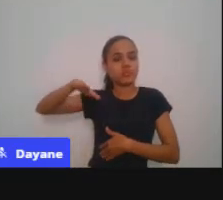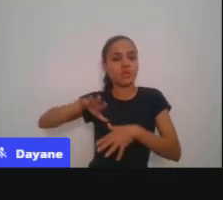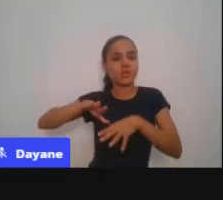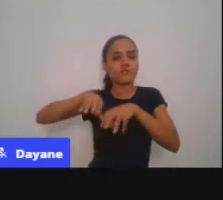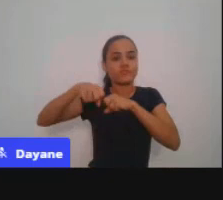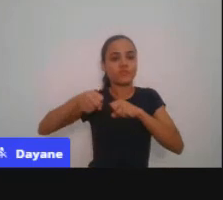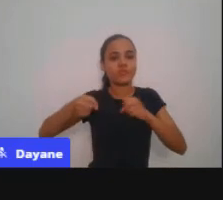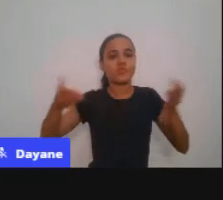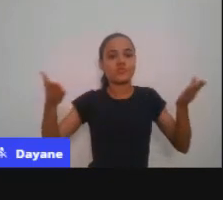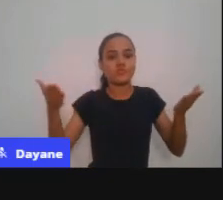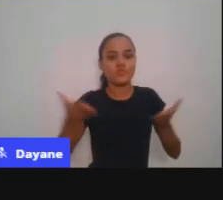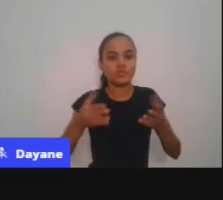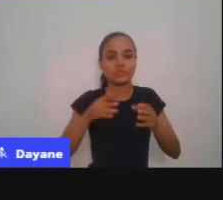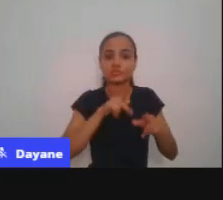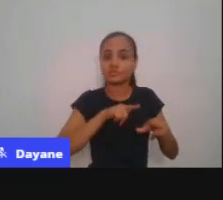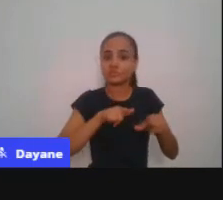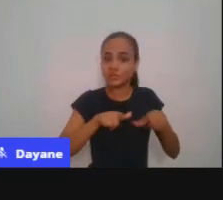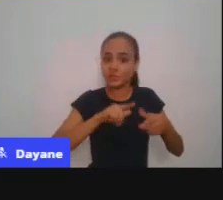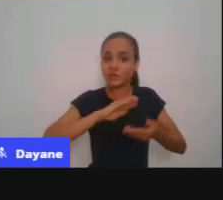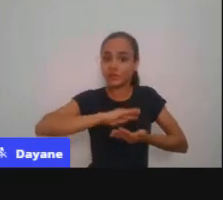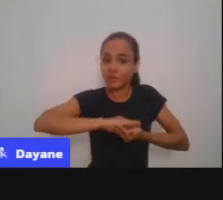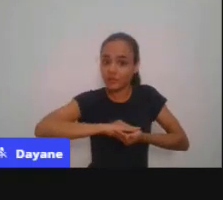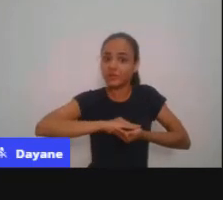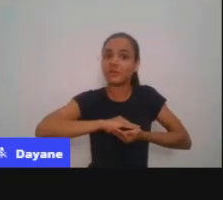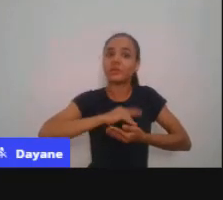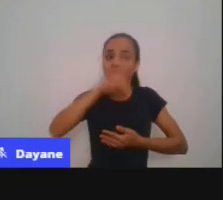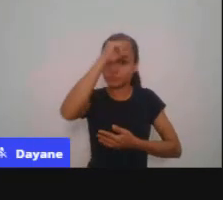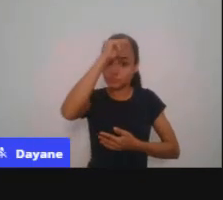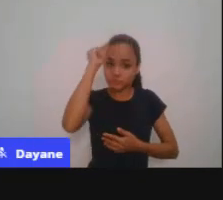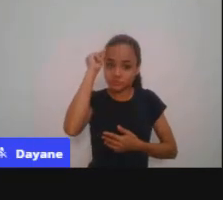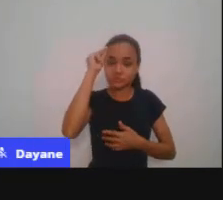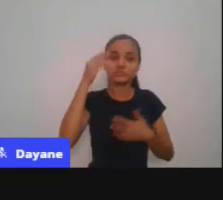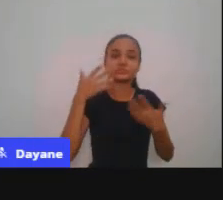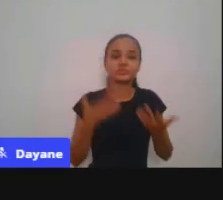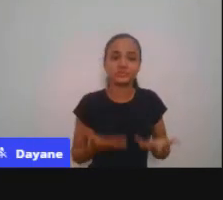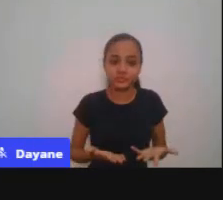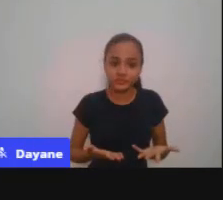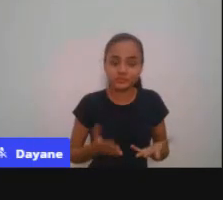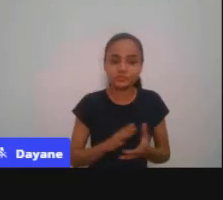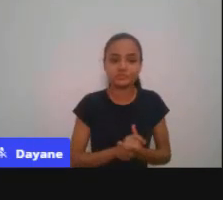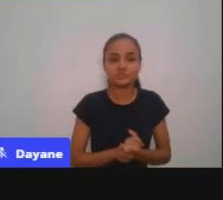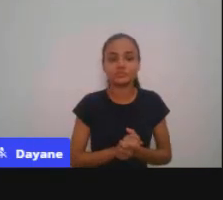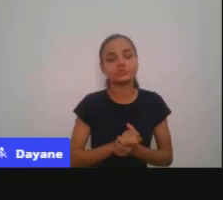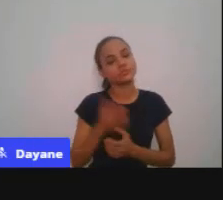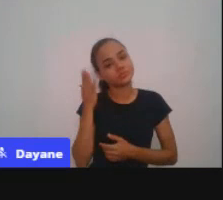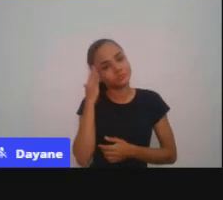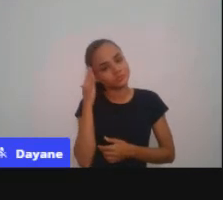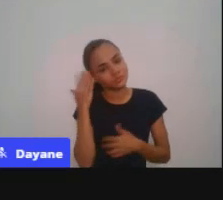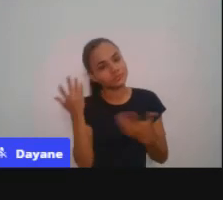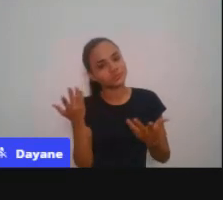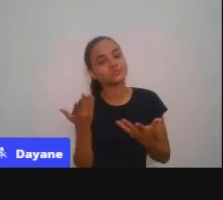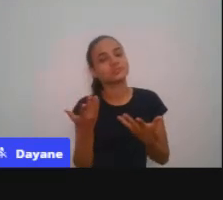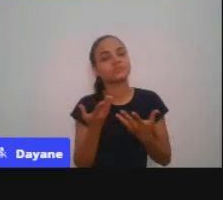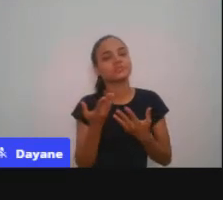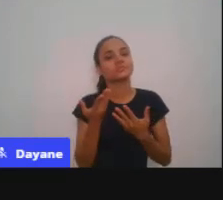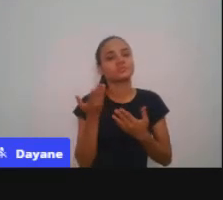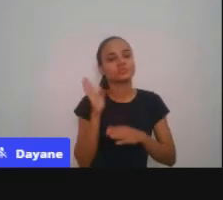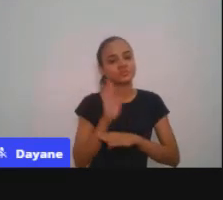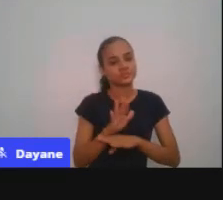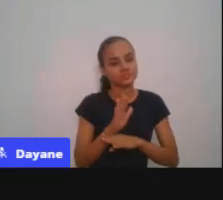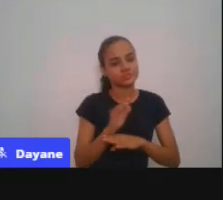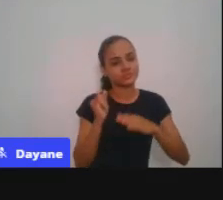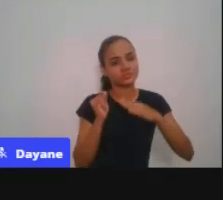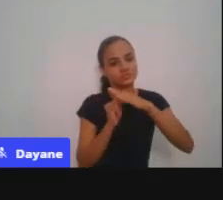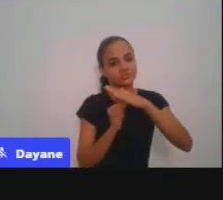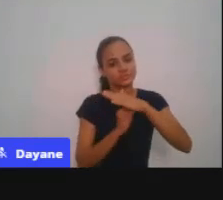tem professoras da REME que foram alunas. Né? Então, assim, a gente sabe o quanto que a educação institucional contribui, mas em casa ela também